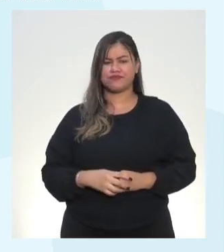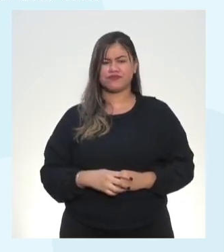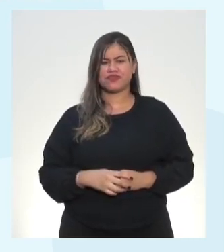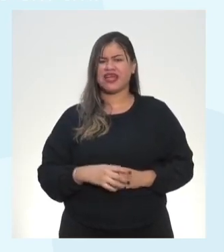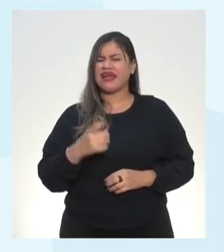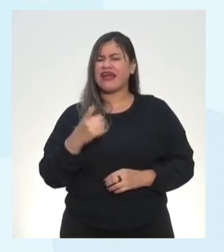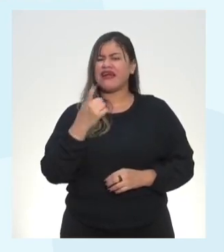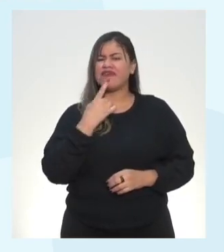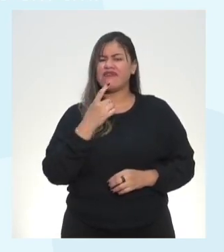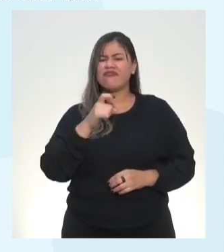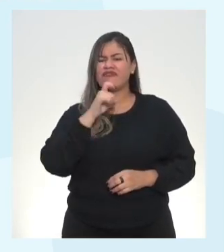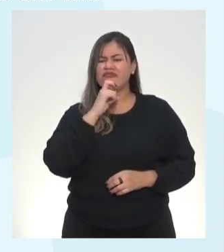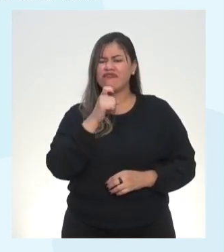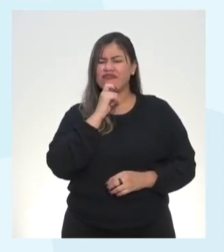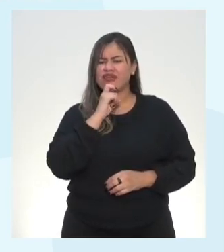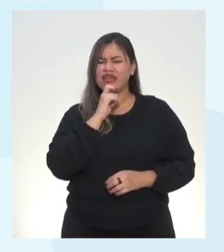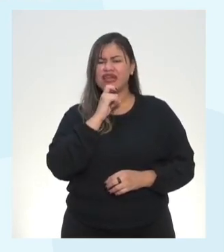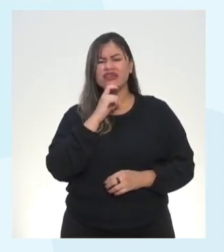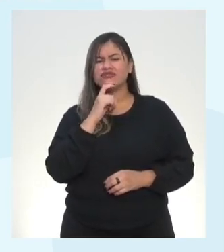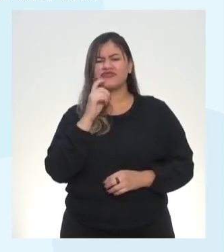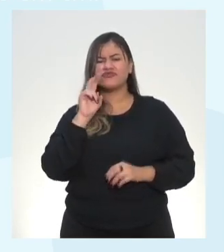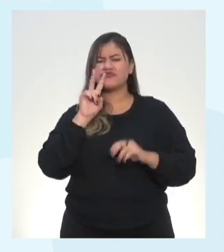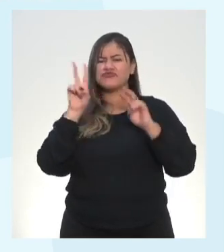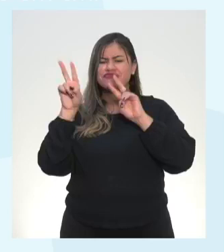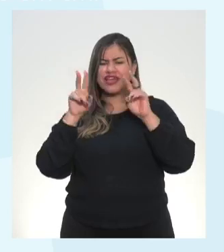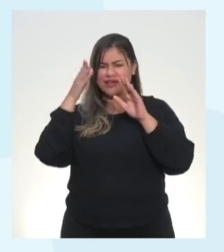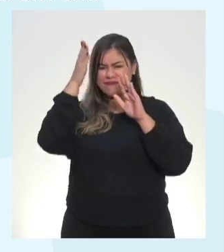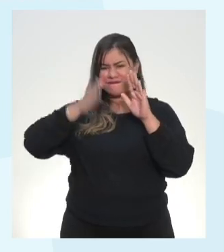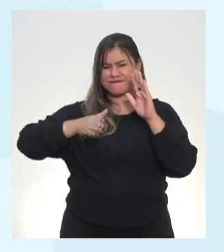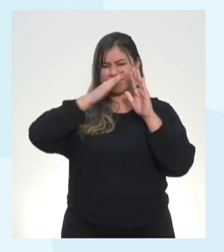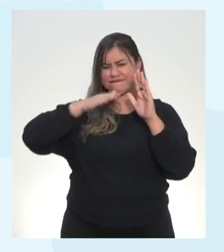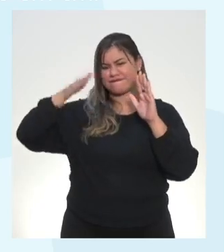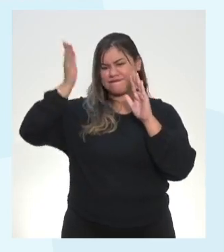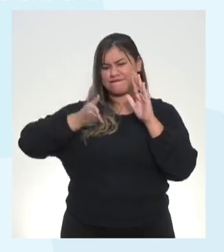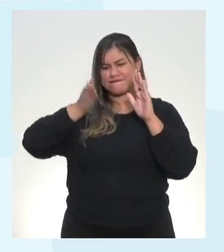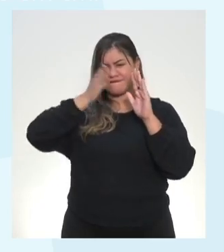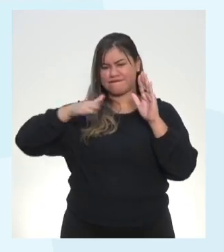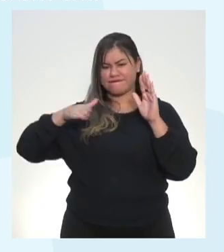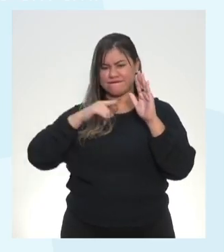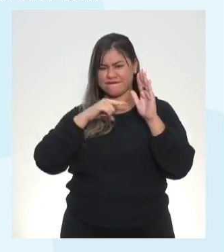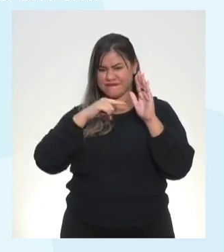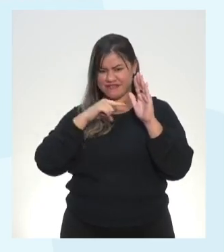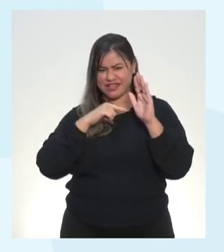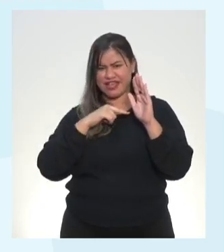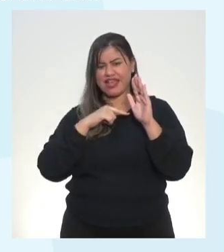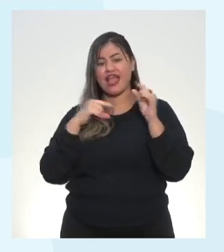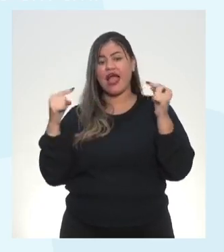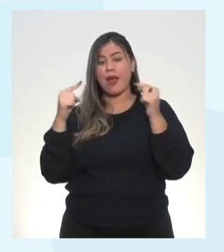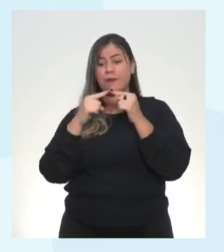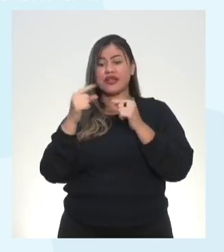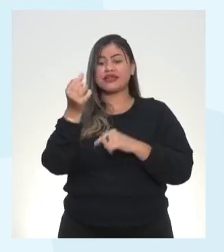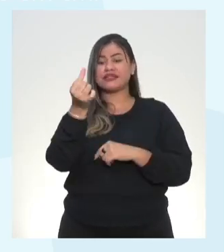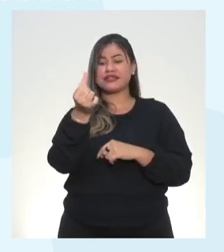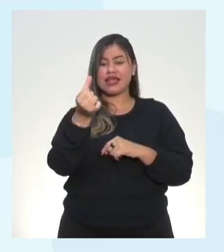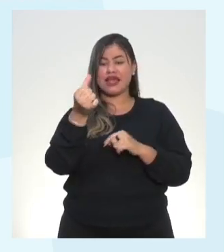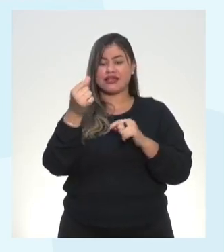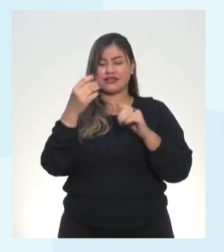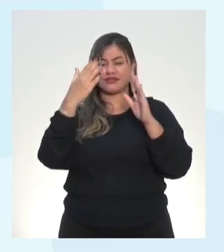8, 48 centímetros. Então, este é o tamanho do contorno deste